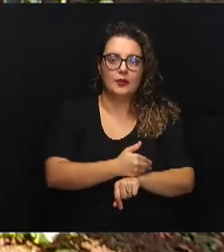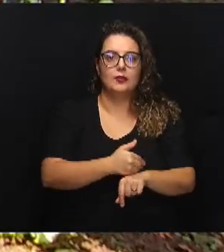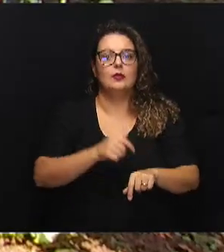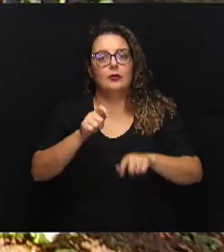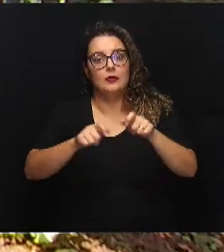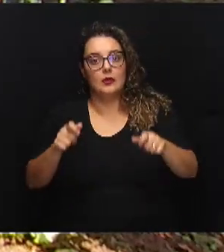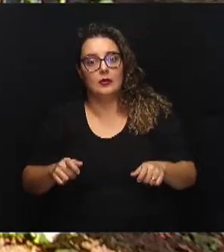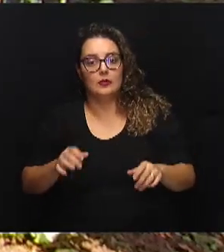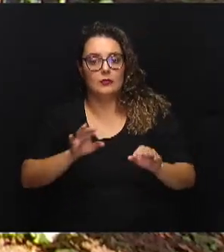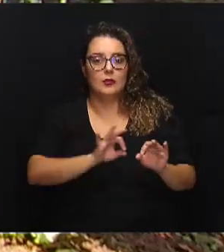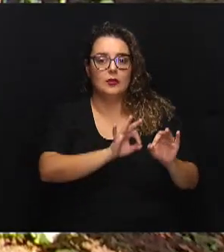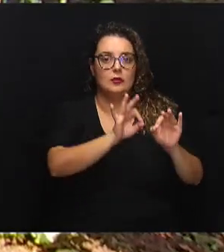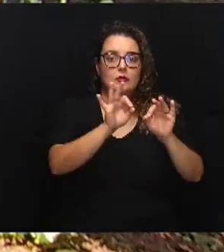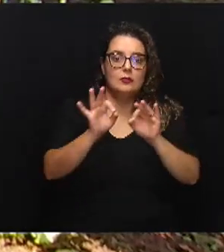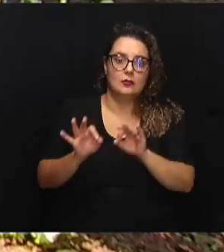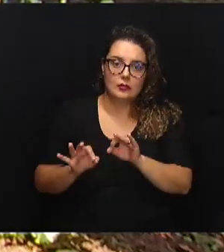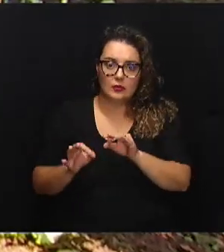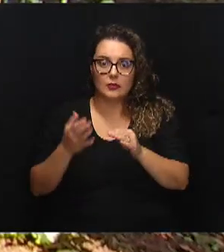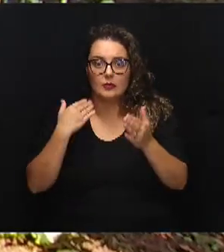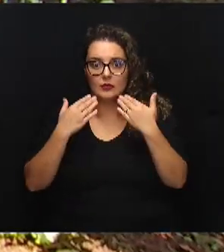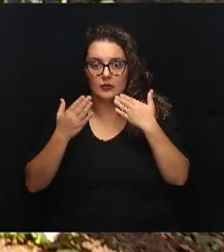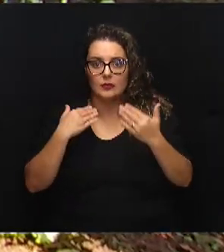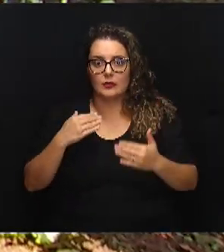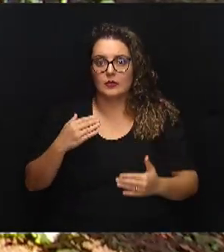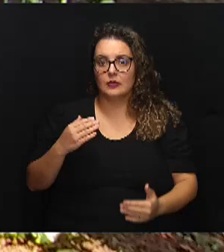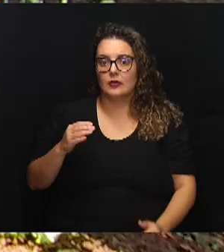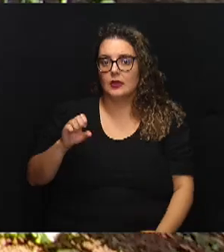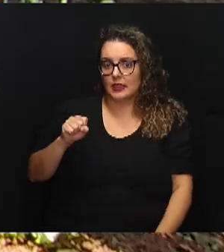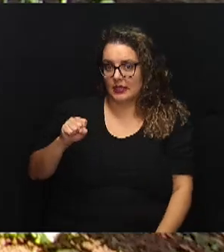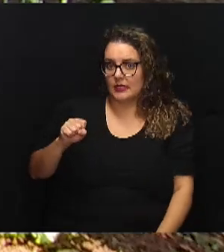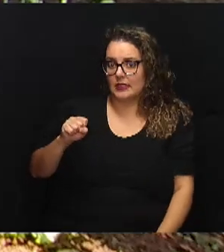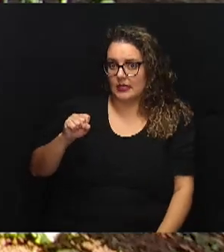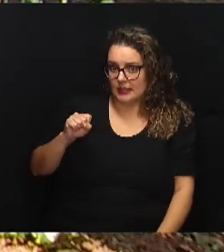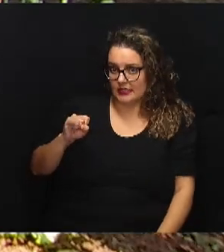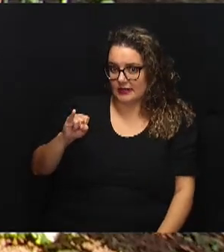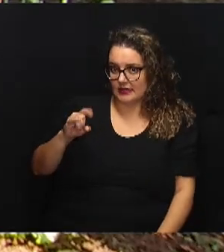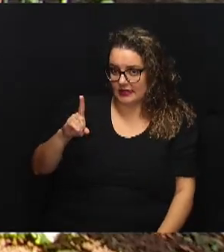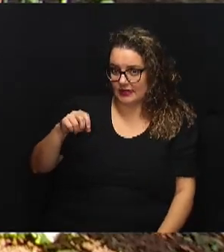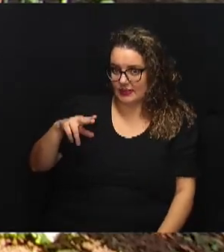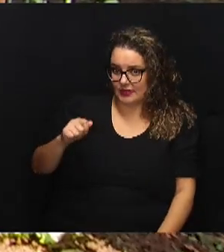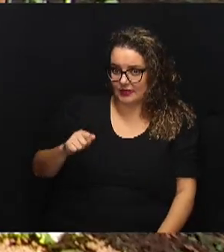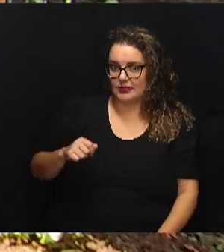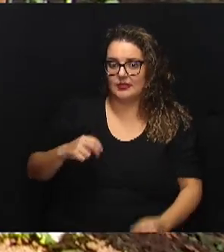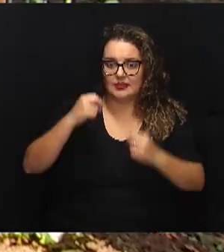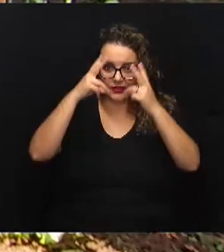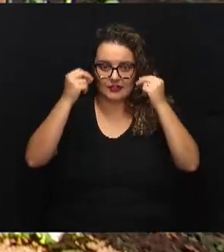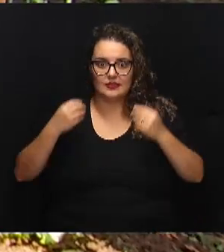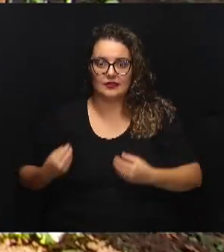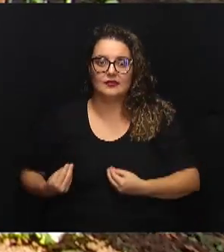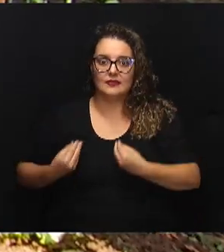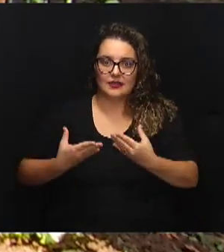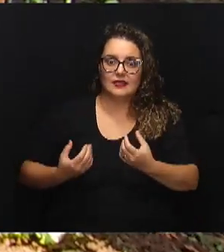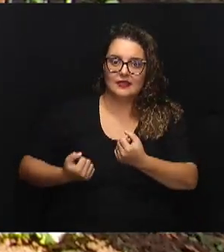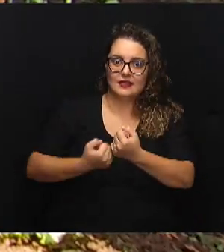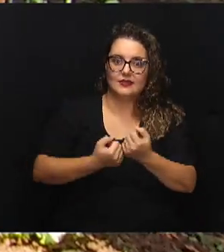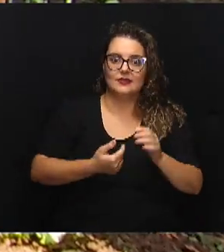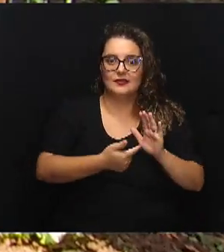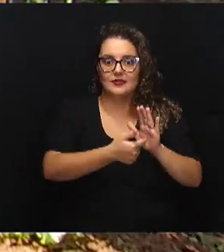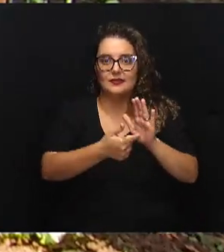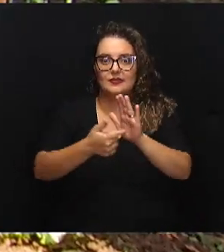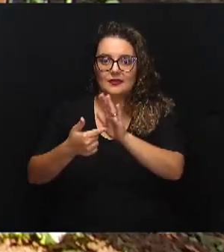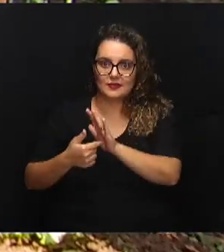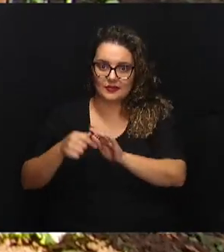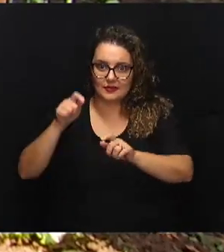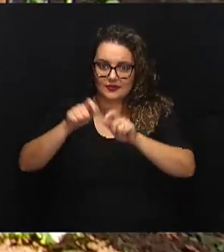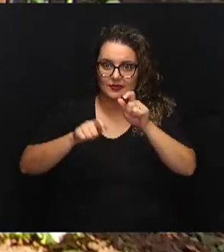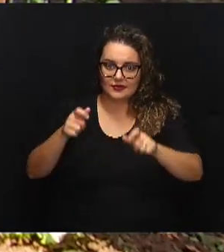como assistido. A gente conversou com a Sidna, que é a enfermeira, que vem aqui também dar todo o suporte. A gente vai mostrar agora para o pessoal